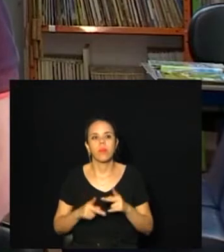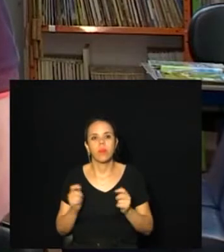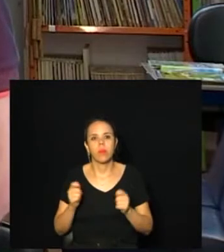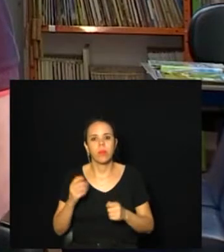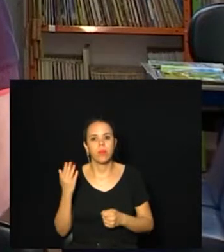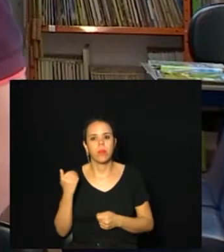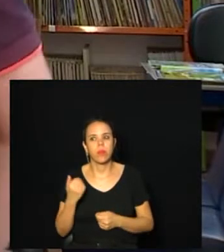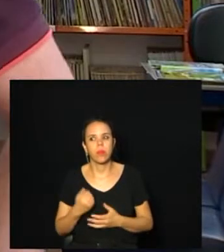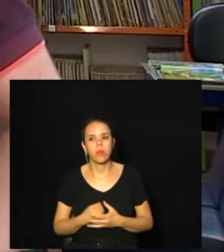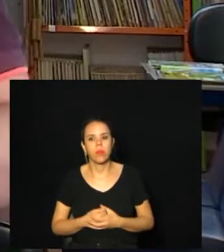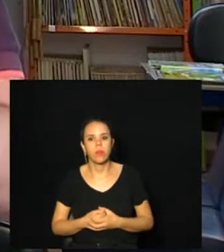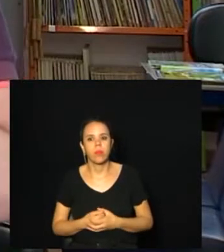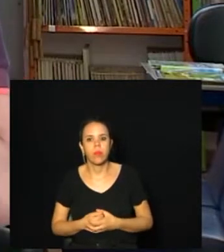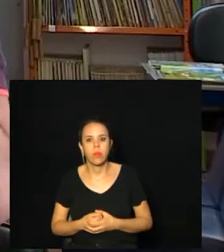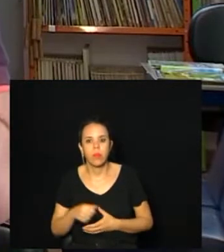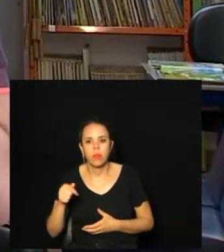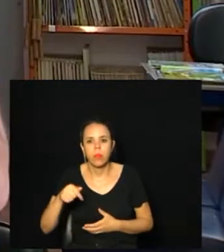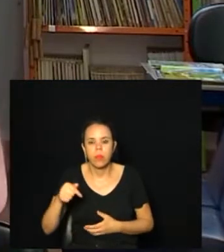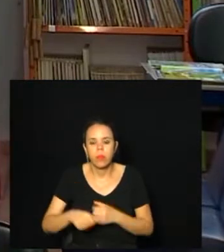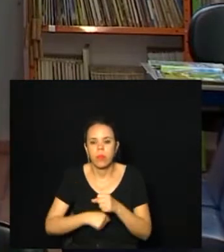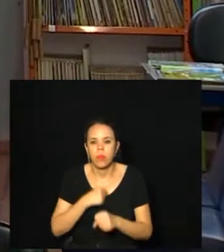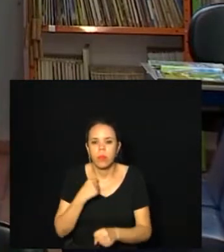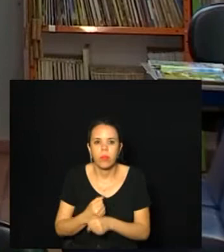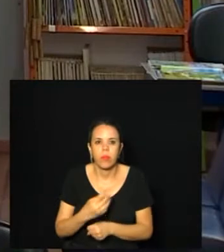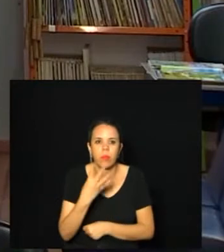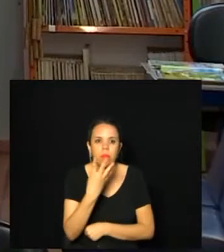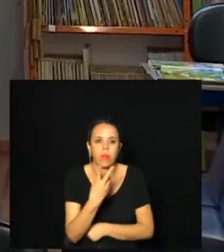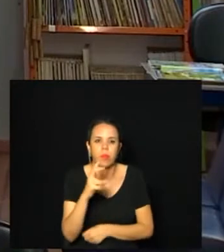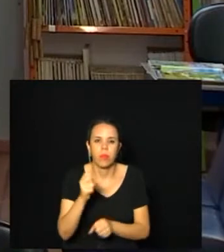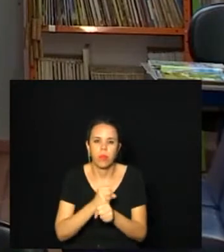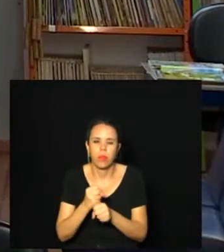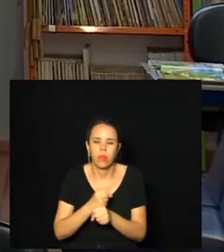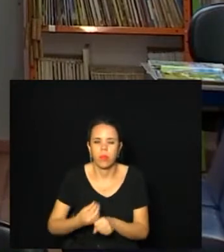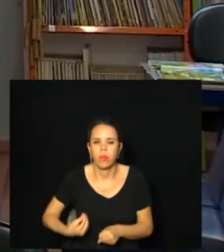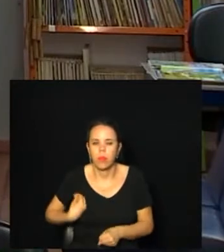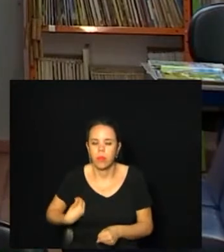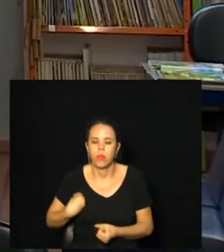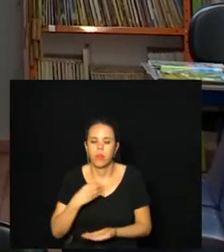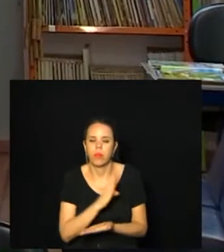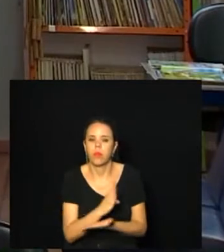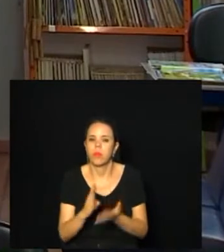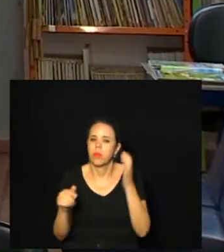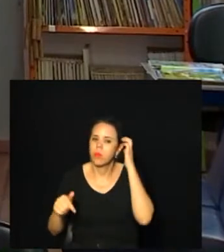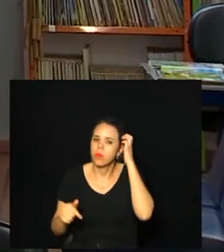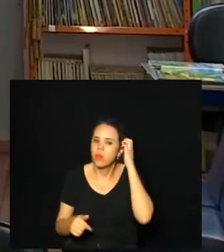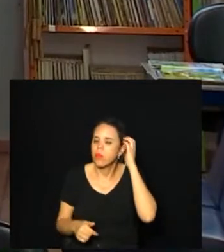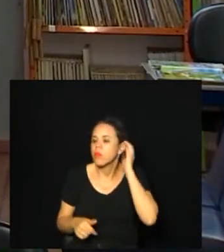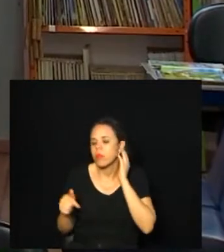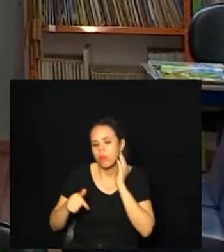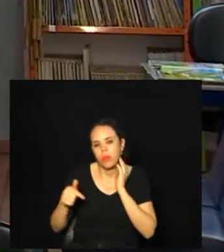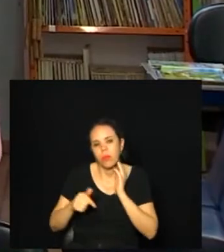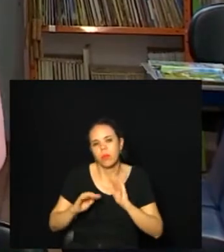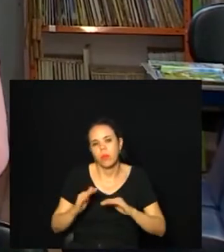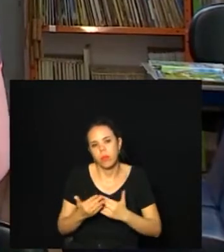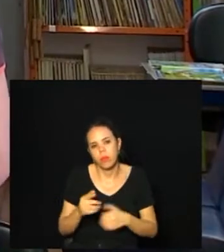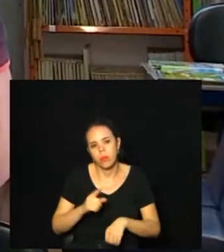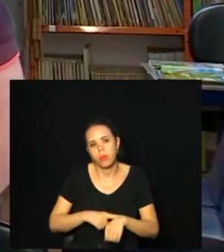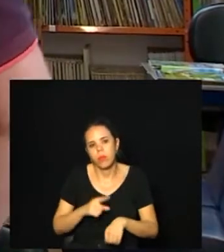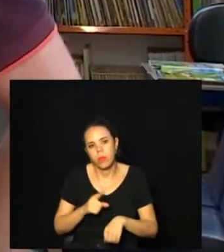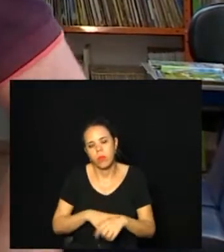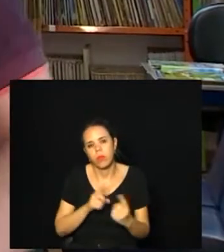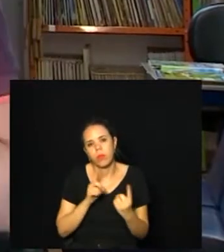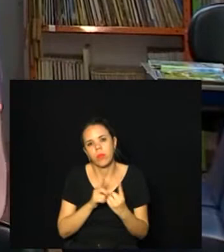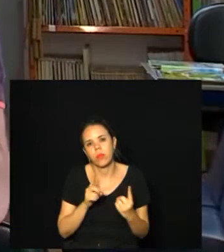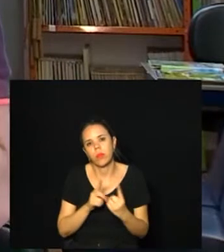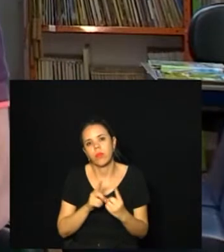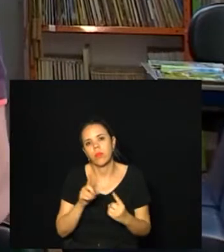saber. Este ano, 45 anos de existência da Biblioteca do Bonfim. Então, o nosso horário de